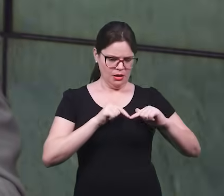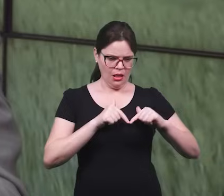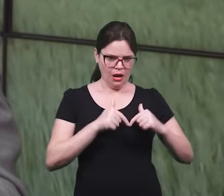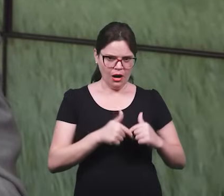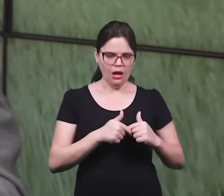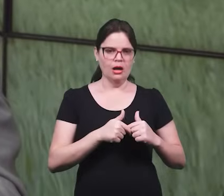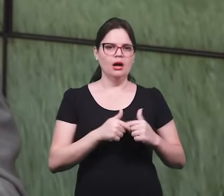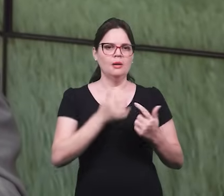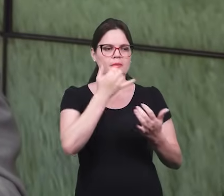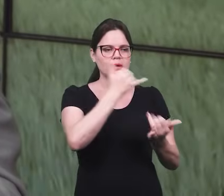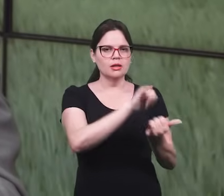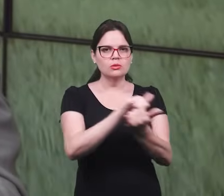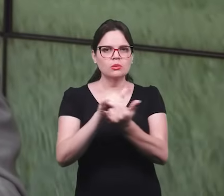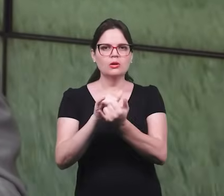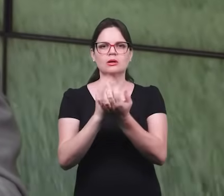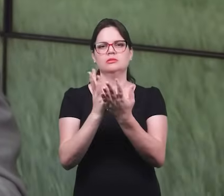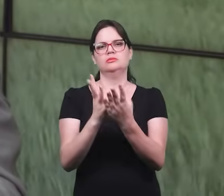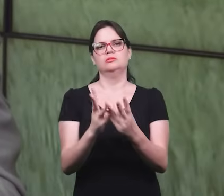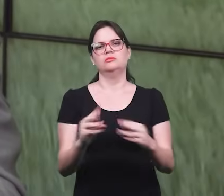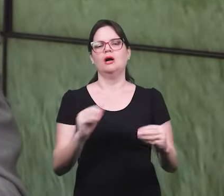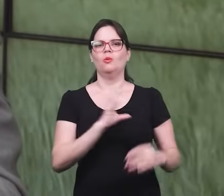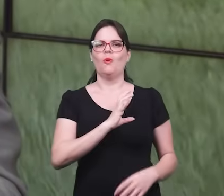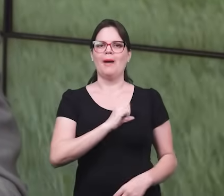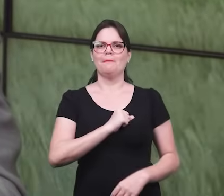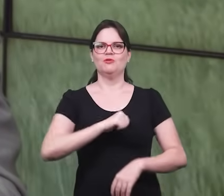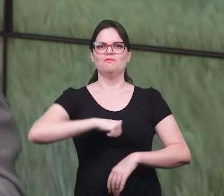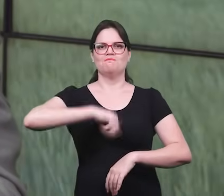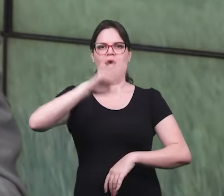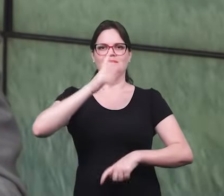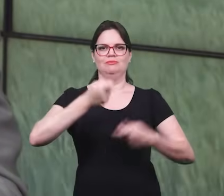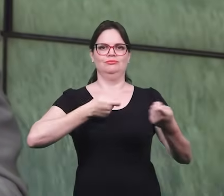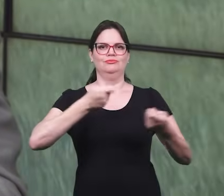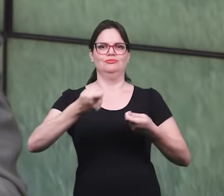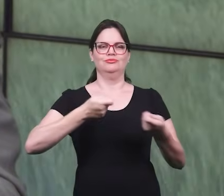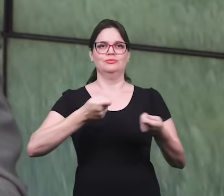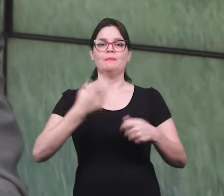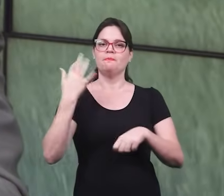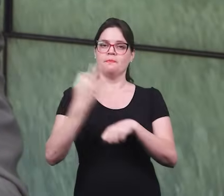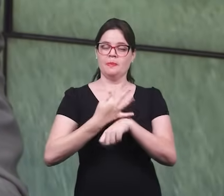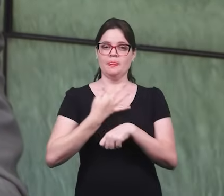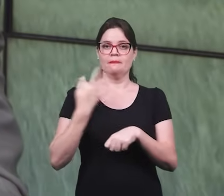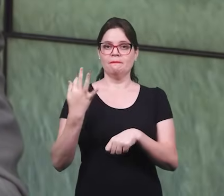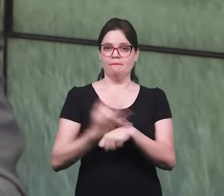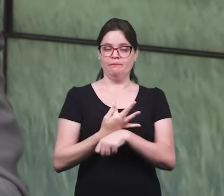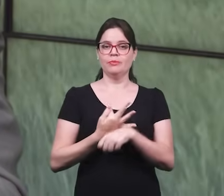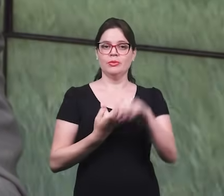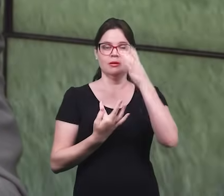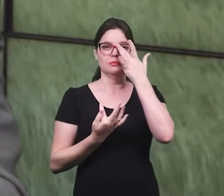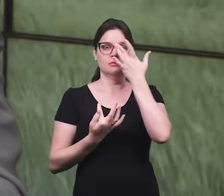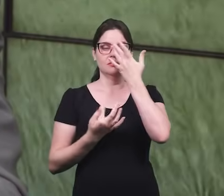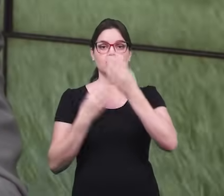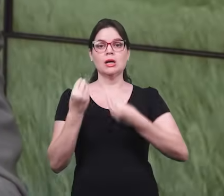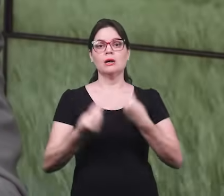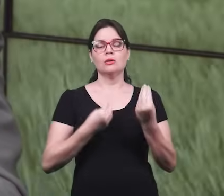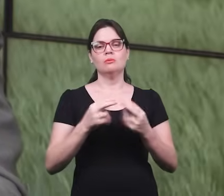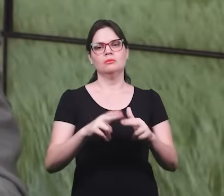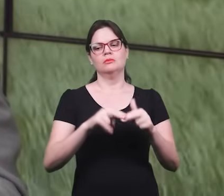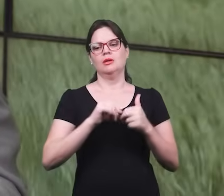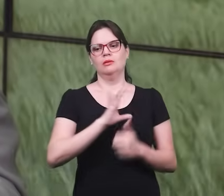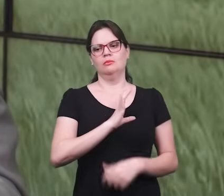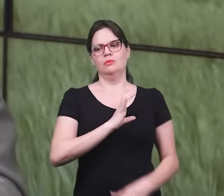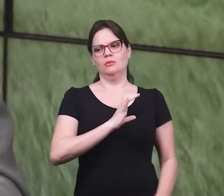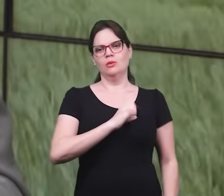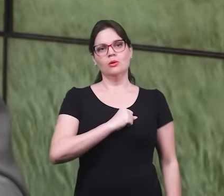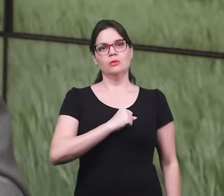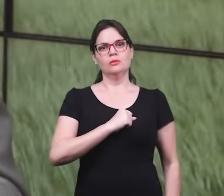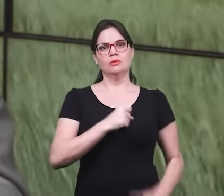mais o amor ele ele vai dominar tudo então o suportar o suportar vai ser com amor porque você vai ser